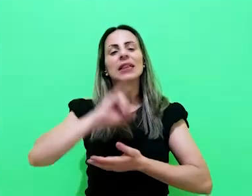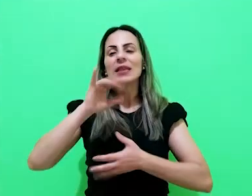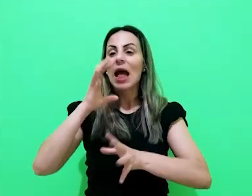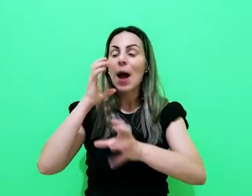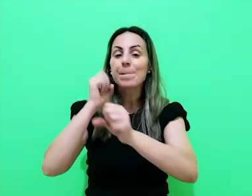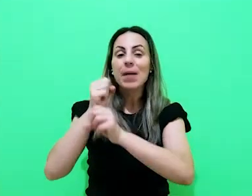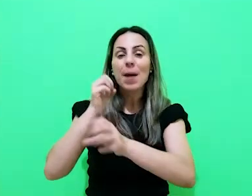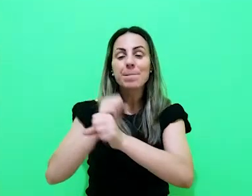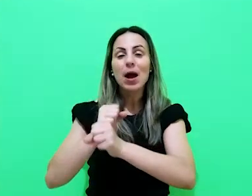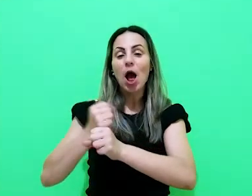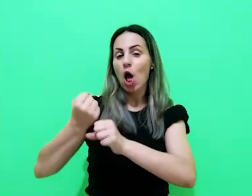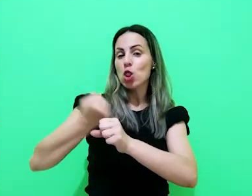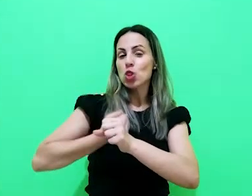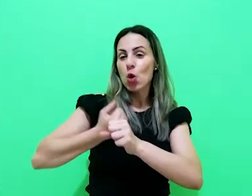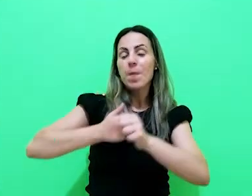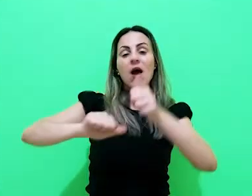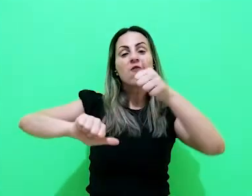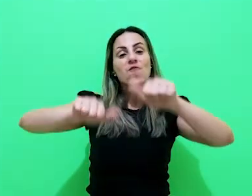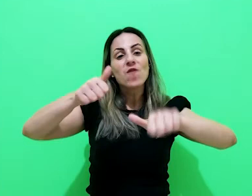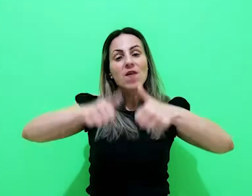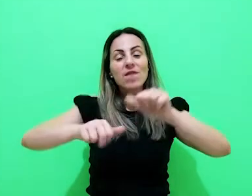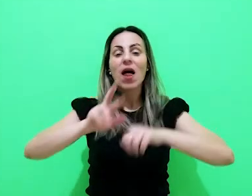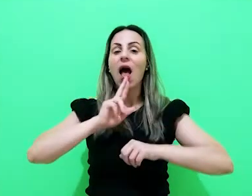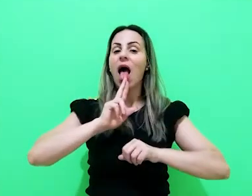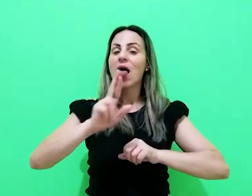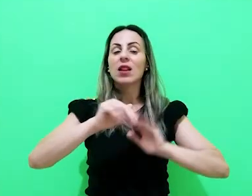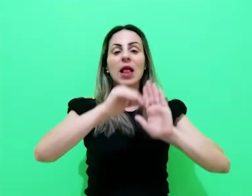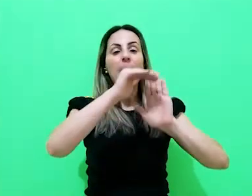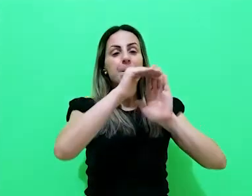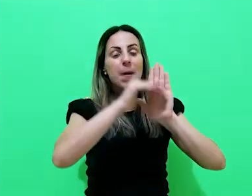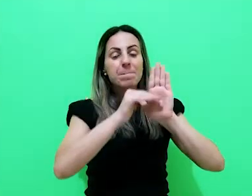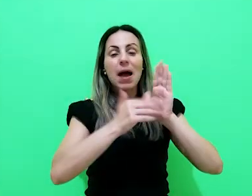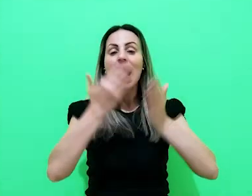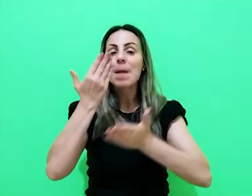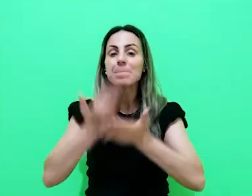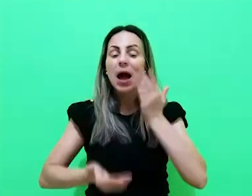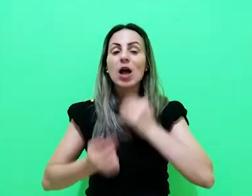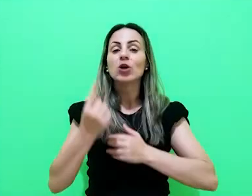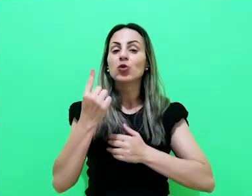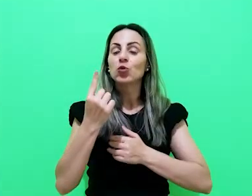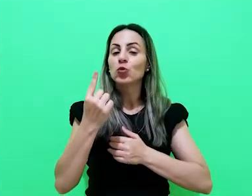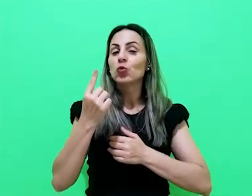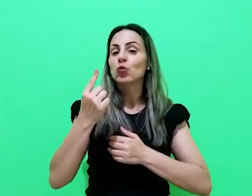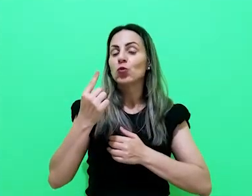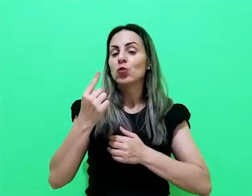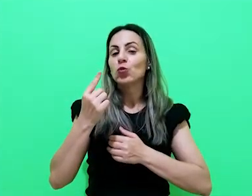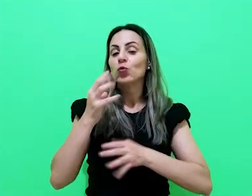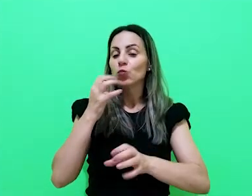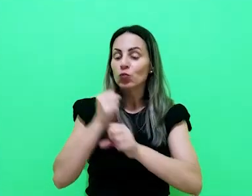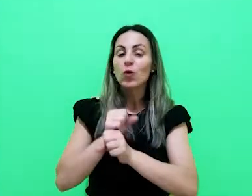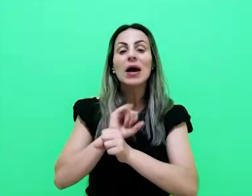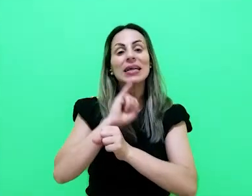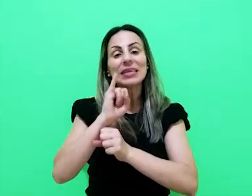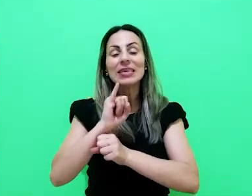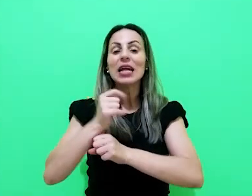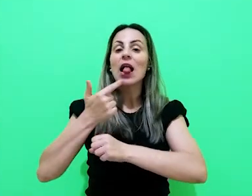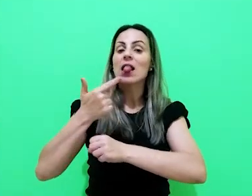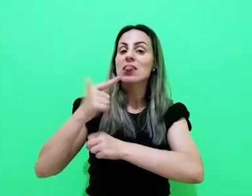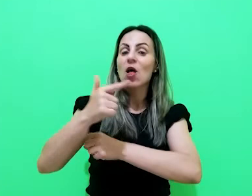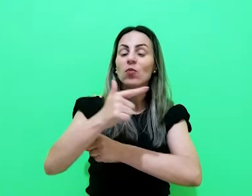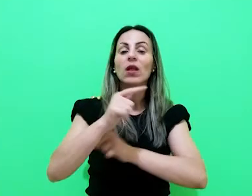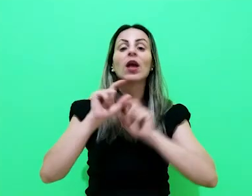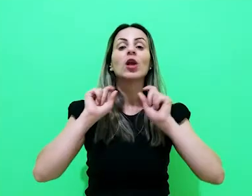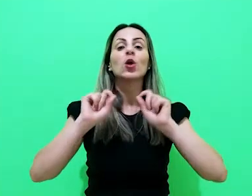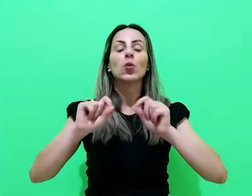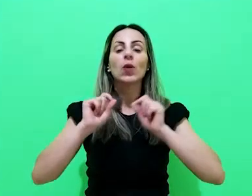essa pontuação, você vai avaliar a reação pupilar e ele perde um ponto caso ele não tenha